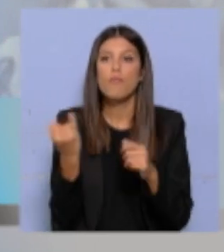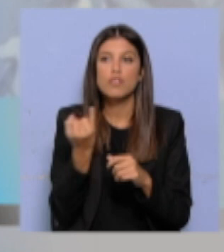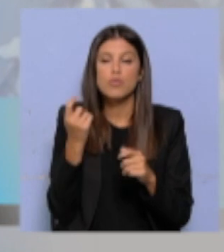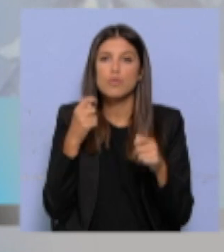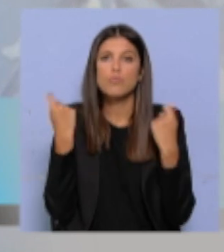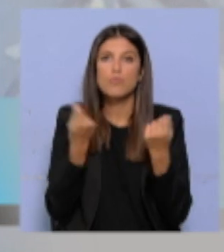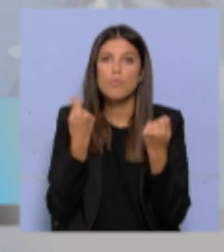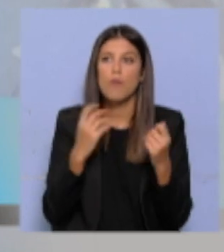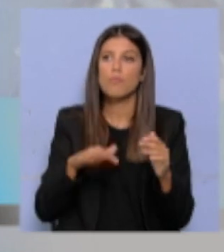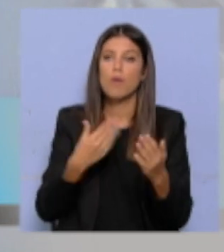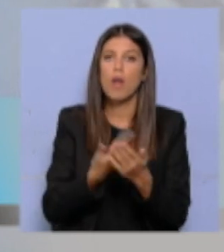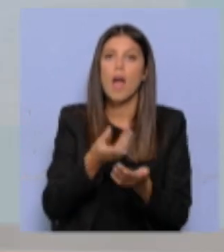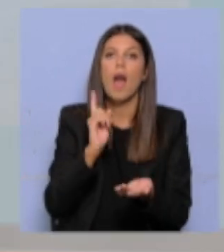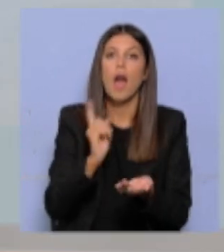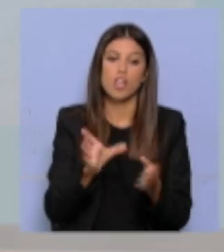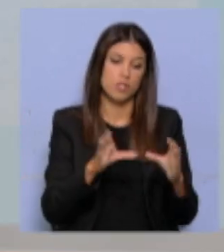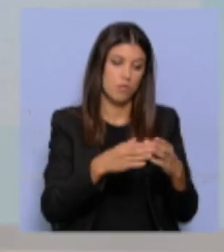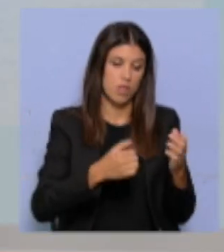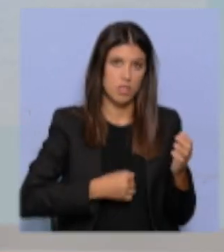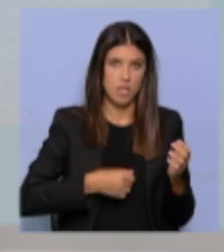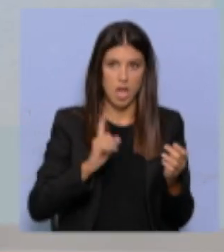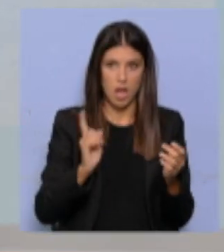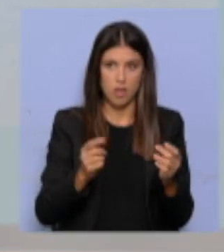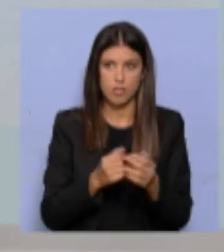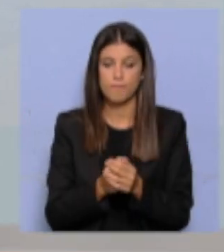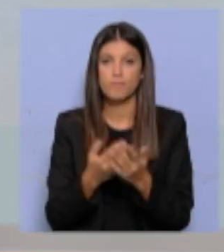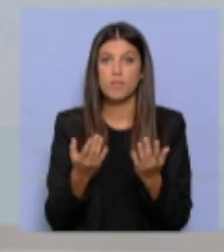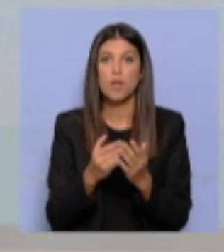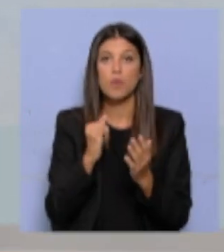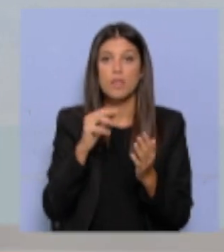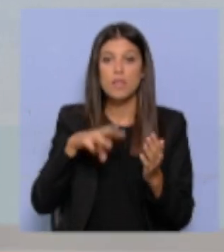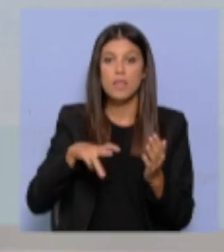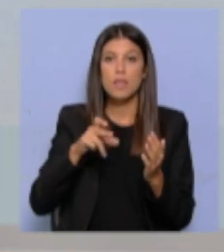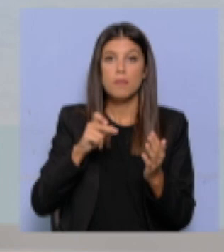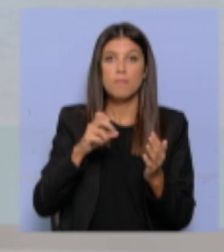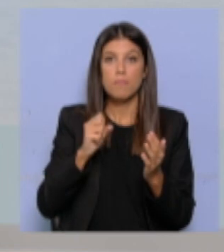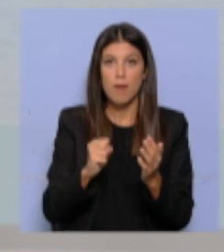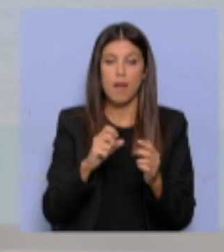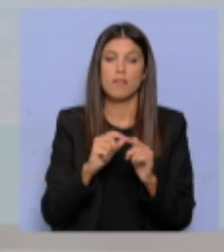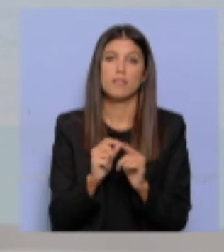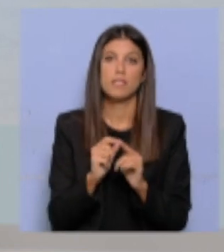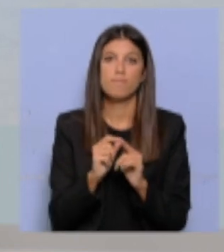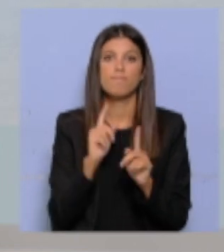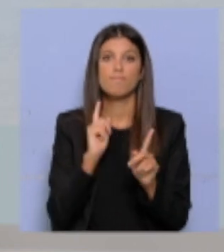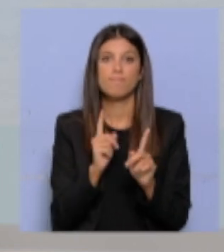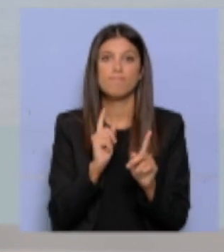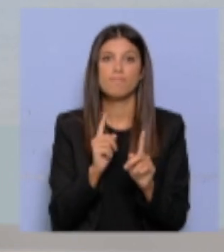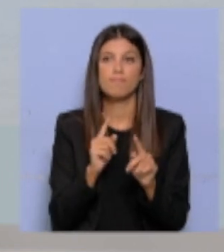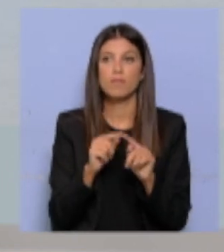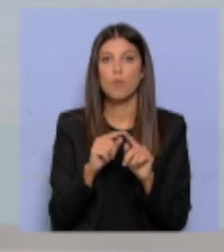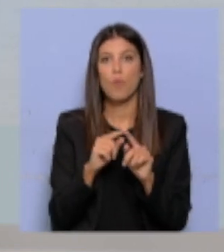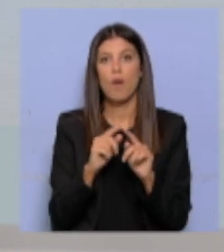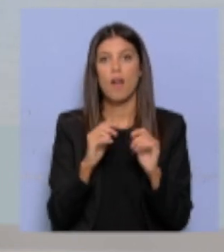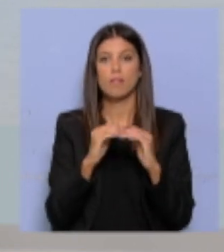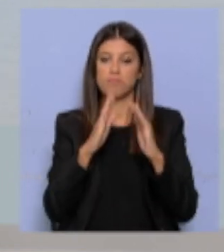e propondo às comunidades cristãs? Ora bem, os IMAG, Institutos Missionários Adjentes, são